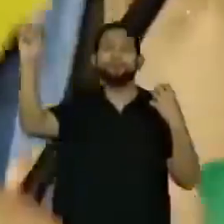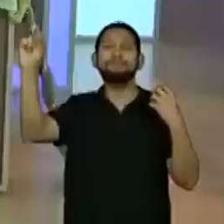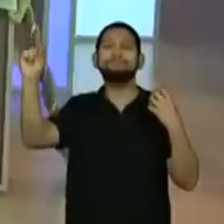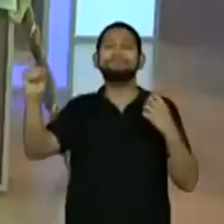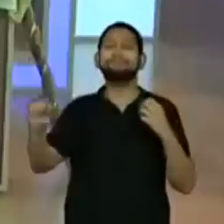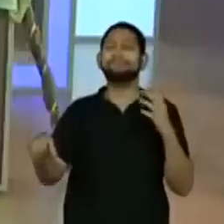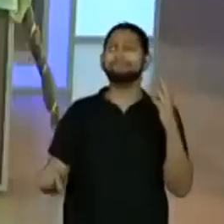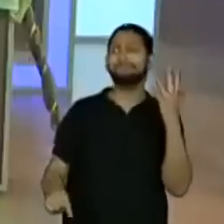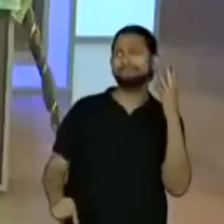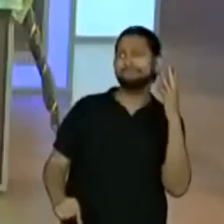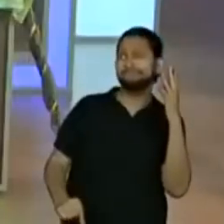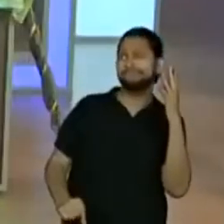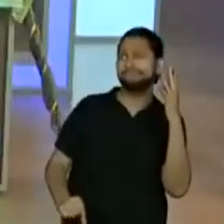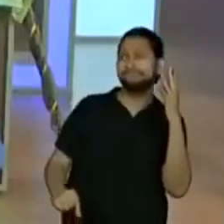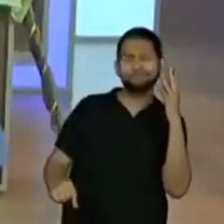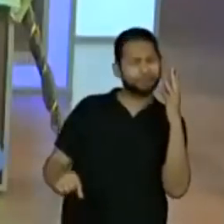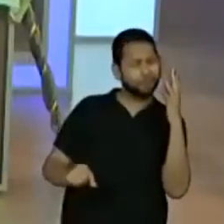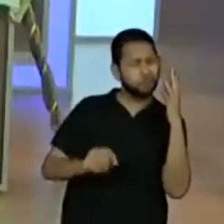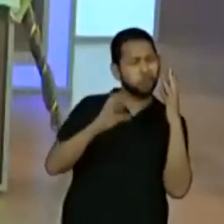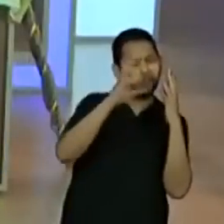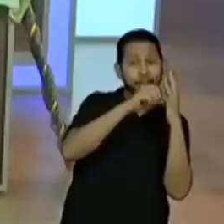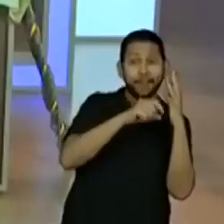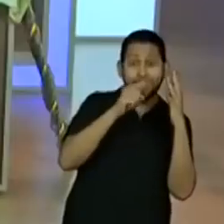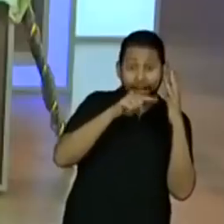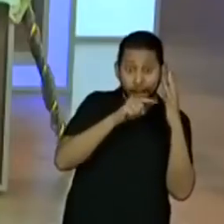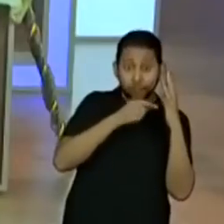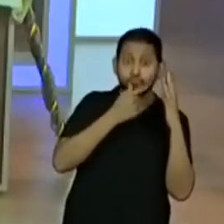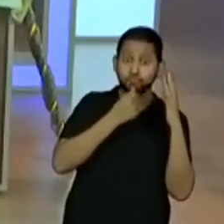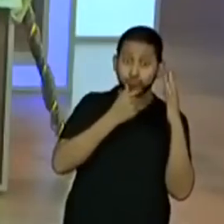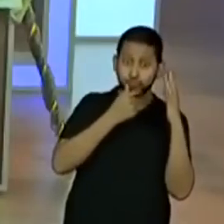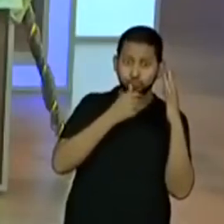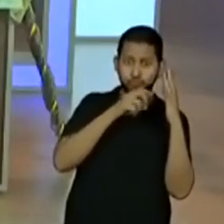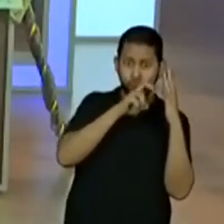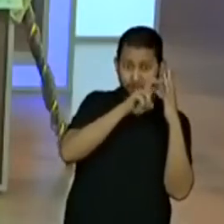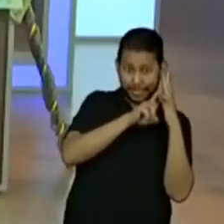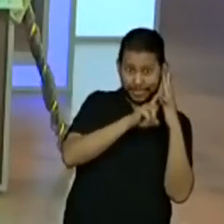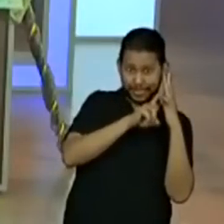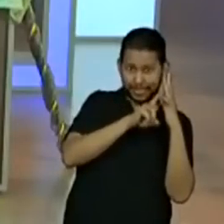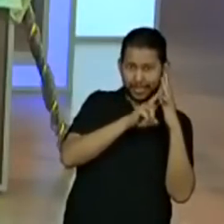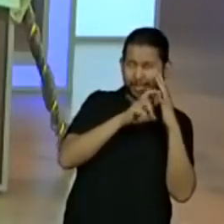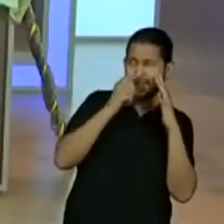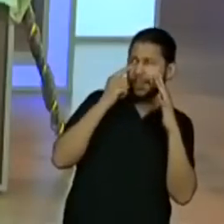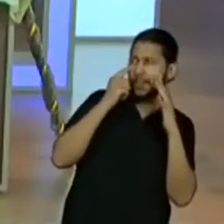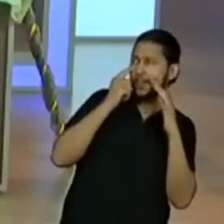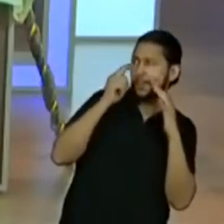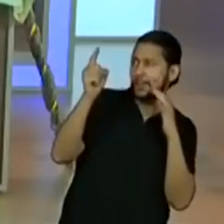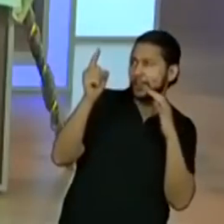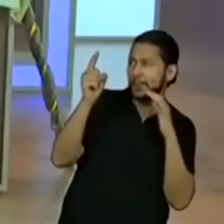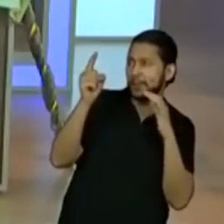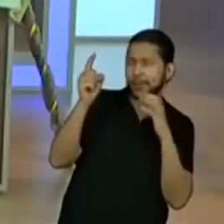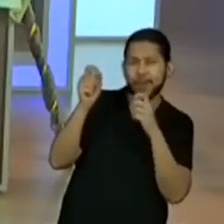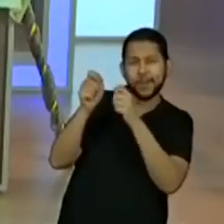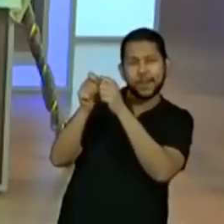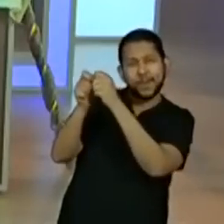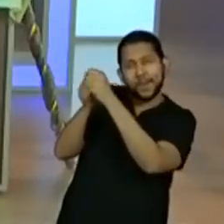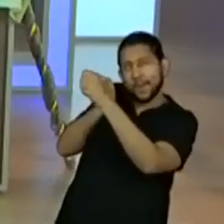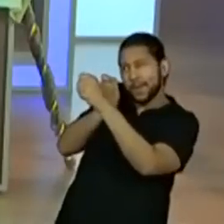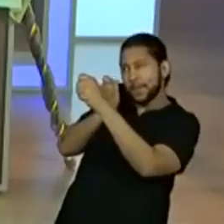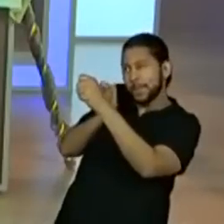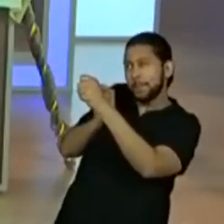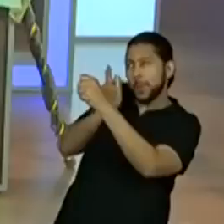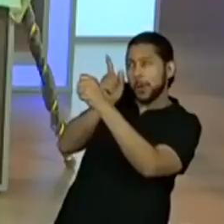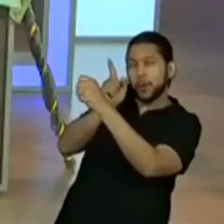levou a maçã. O menino, muito esperto, pegou uma seta e atirou no